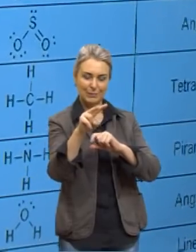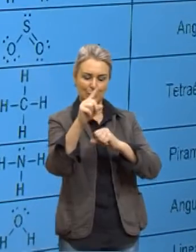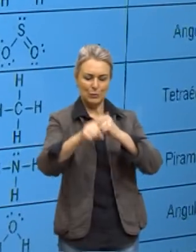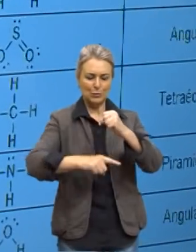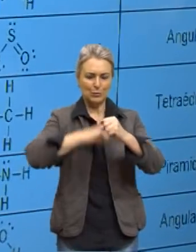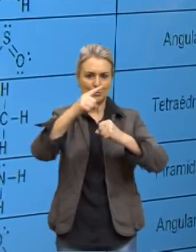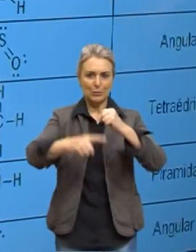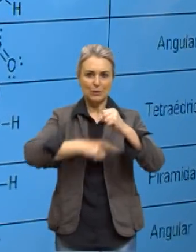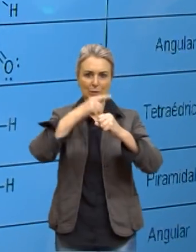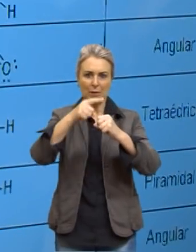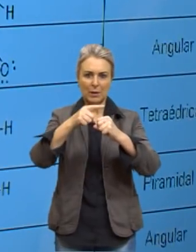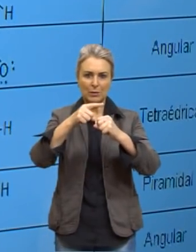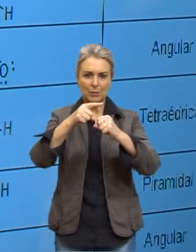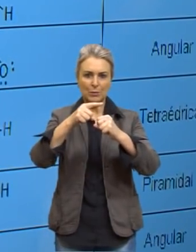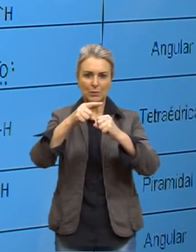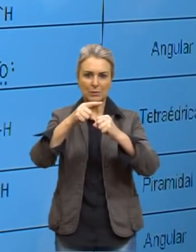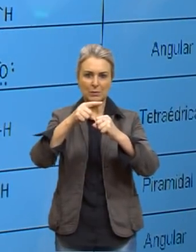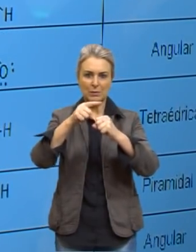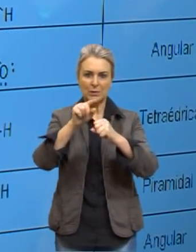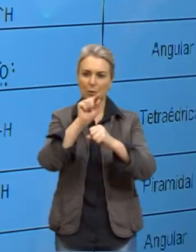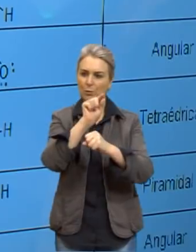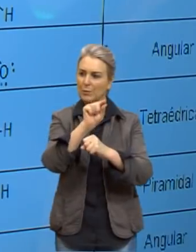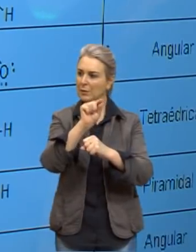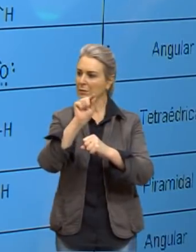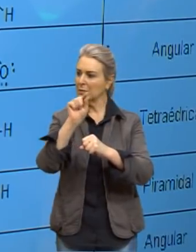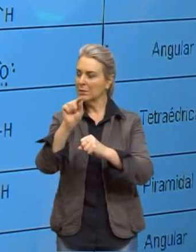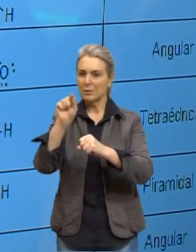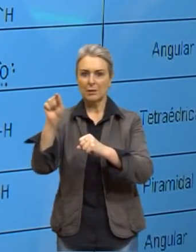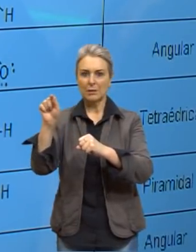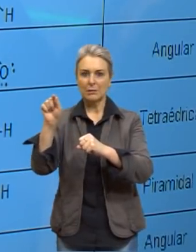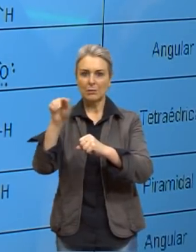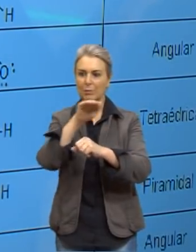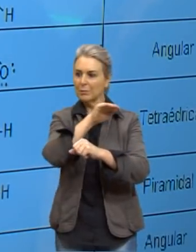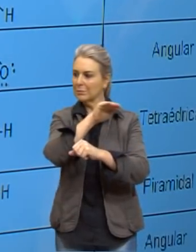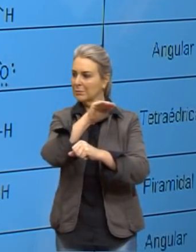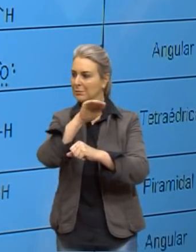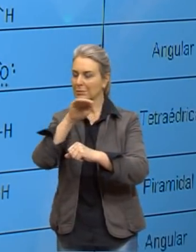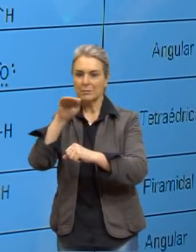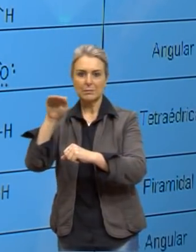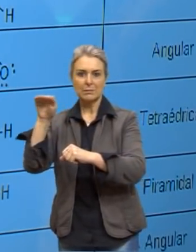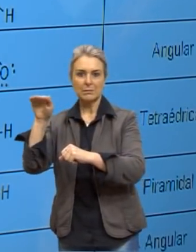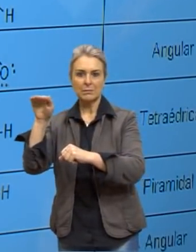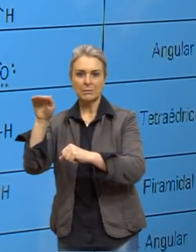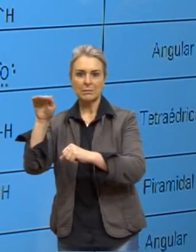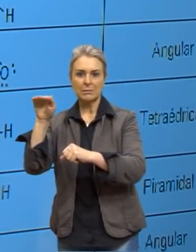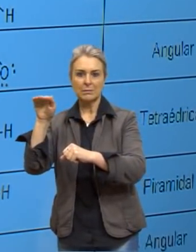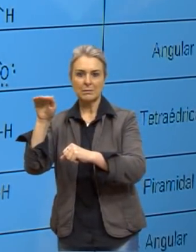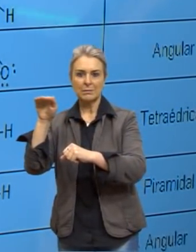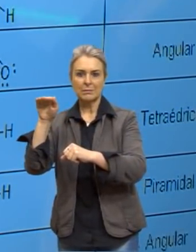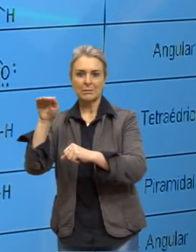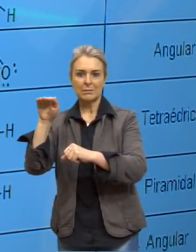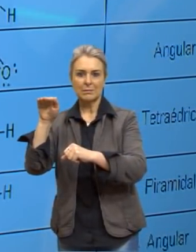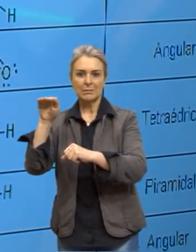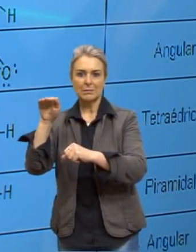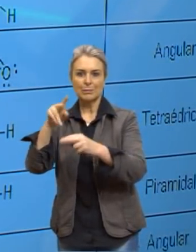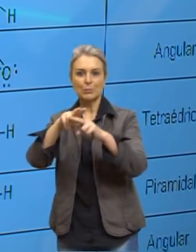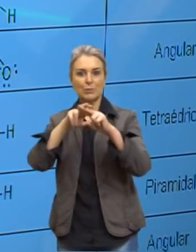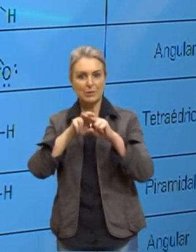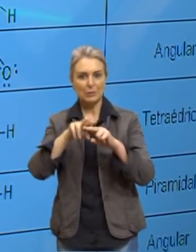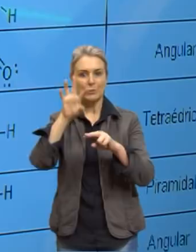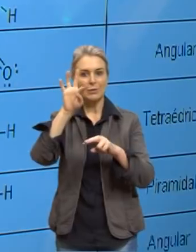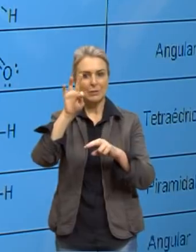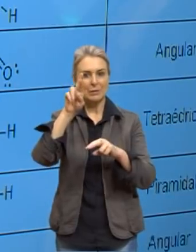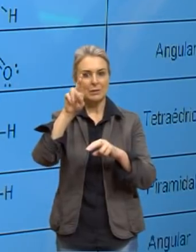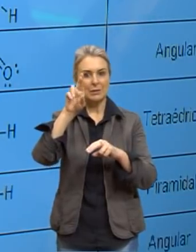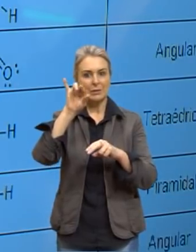átomos estão no mesmo plano ó todos estão no mesmo plano então aqui é a geometria trigonal plana porque